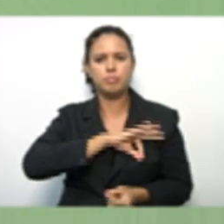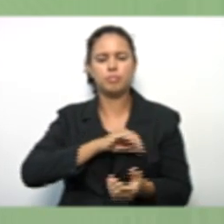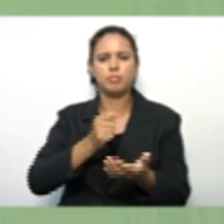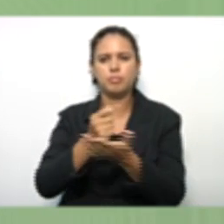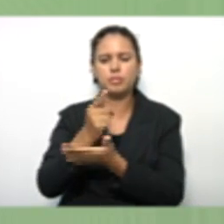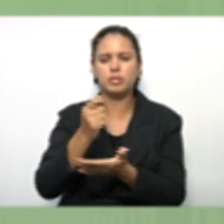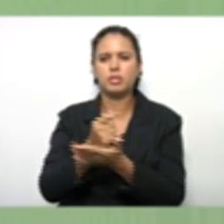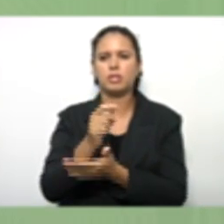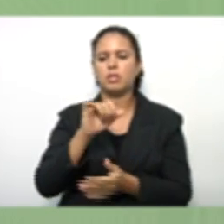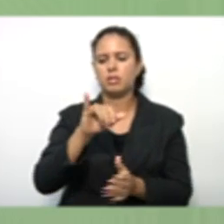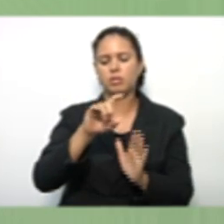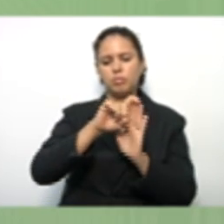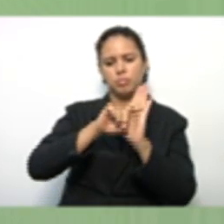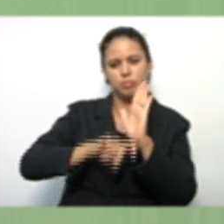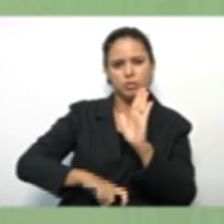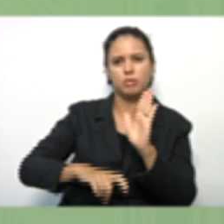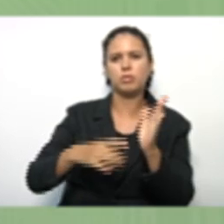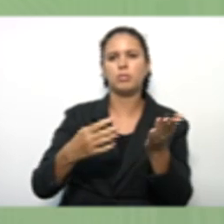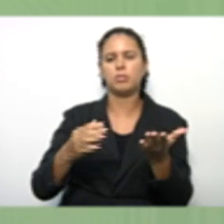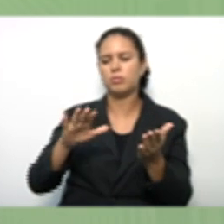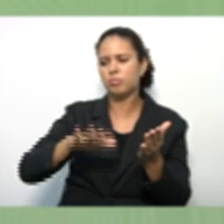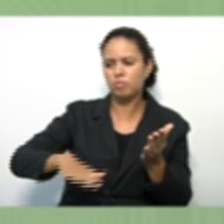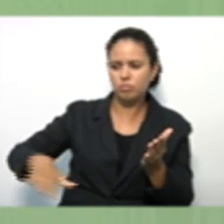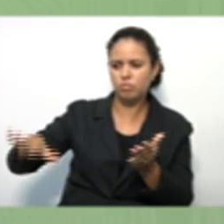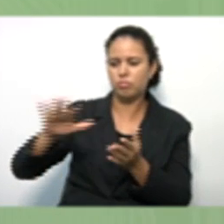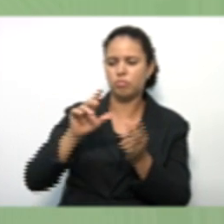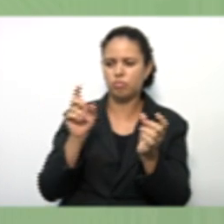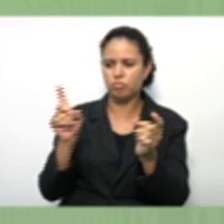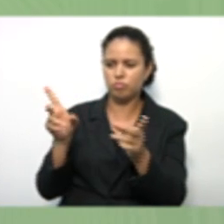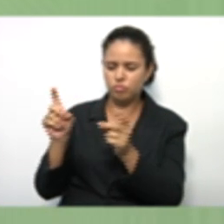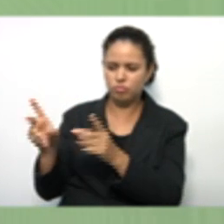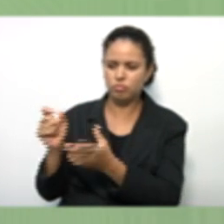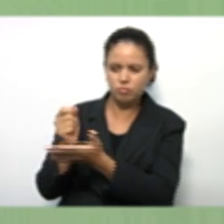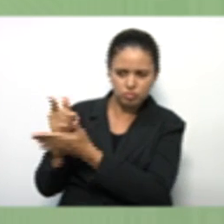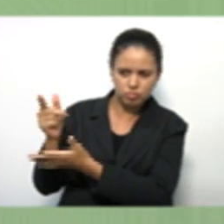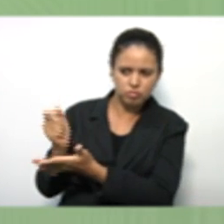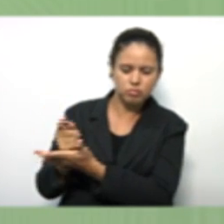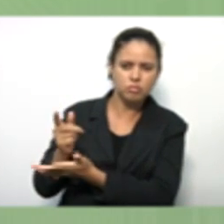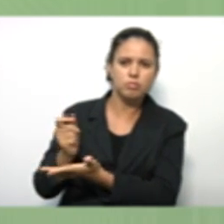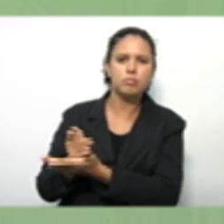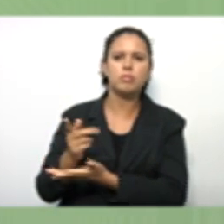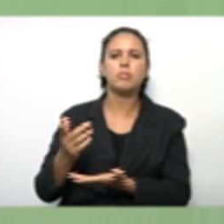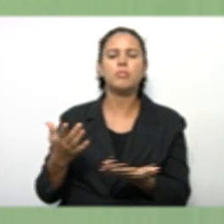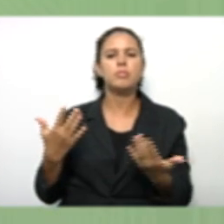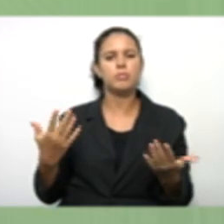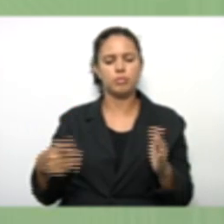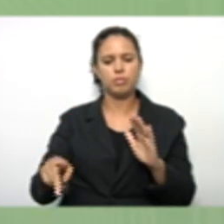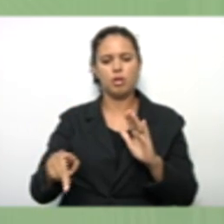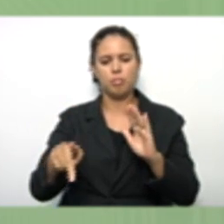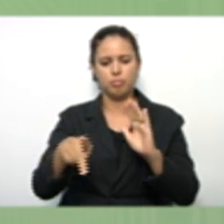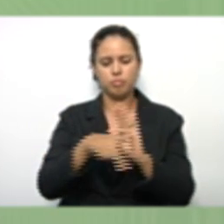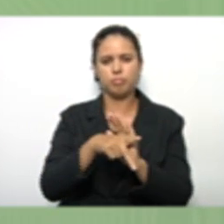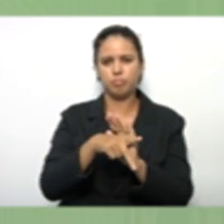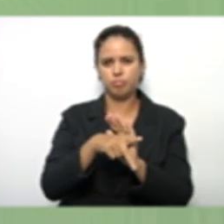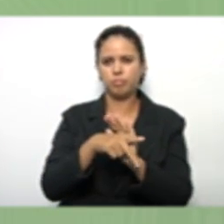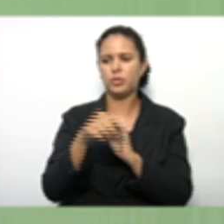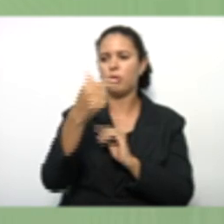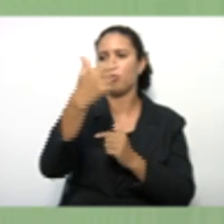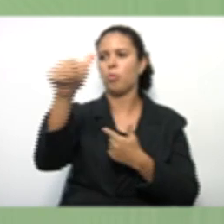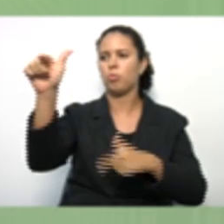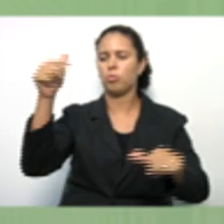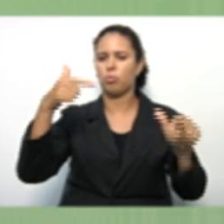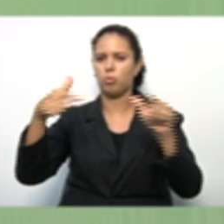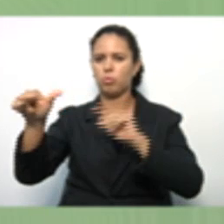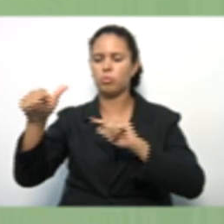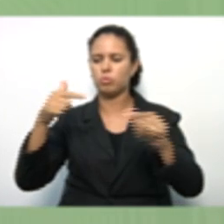a pagar, fornecedores e financiamentos a pagar. São bens pertencentes a terceiros que